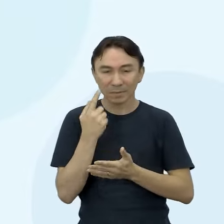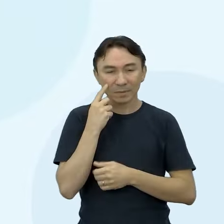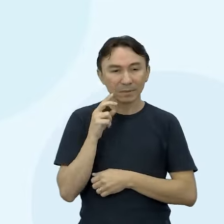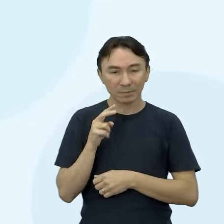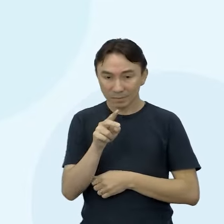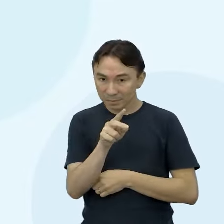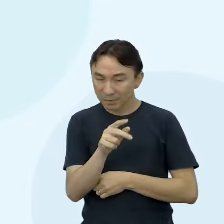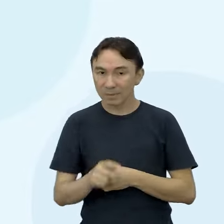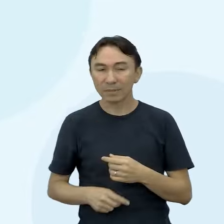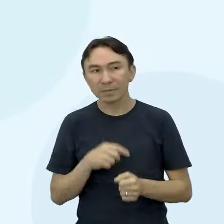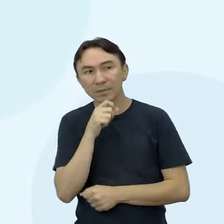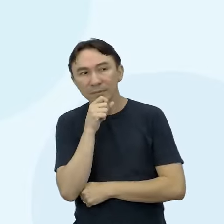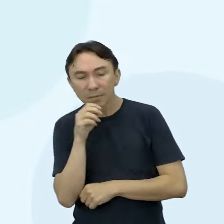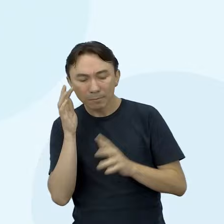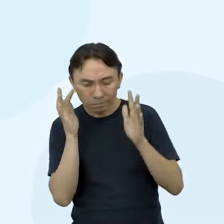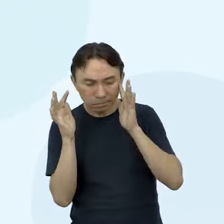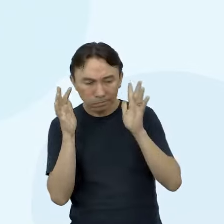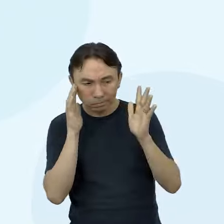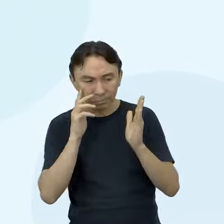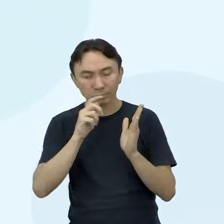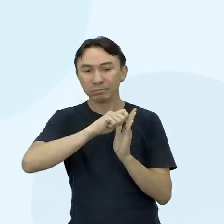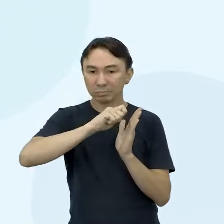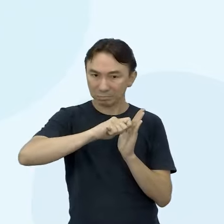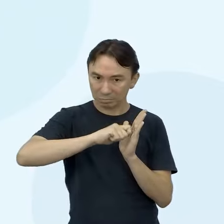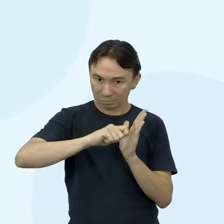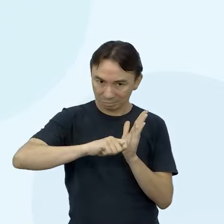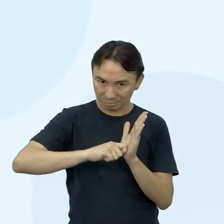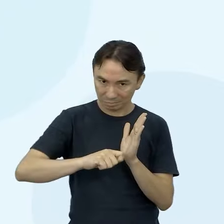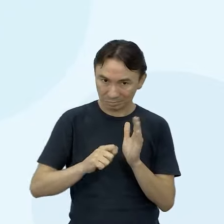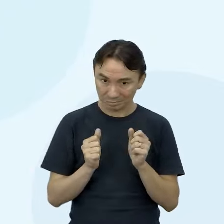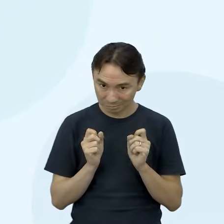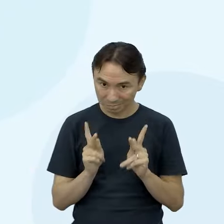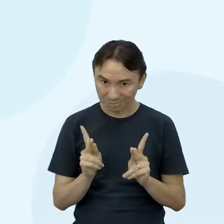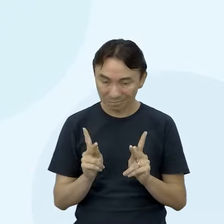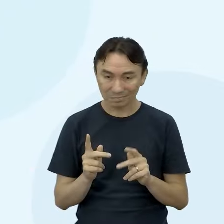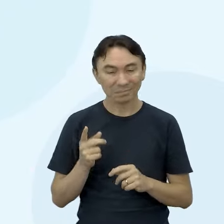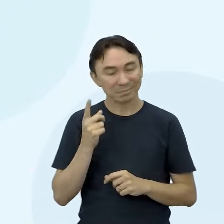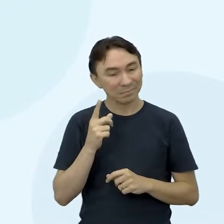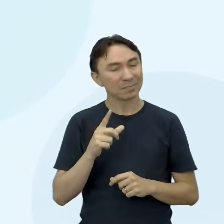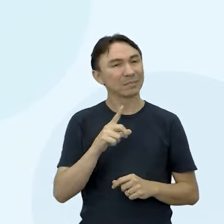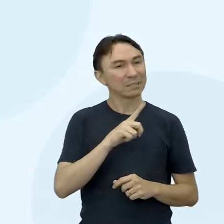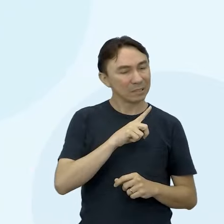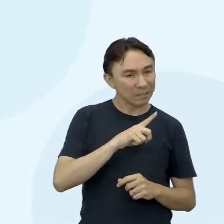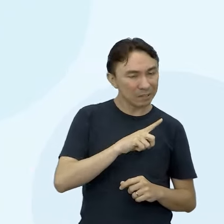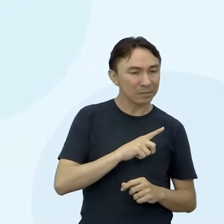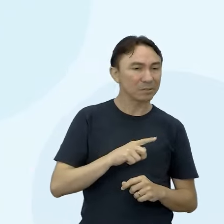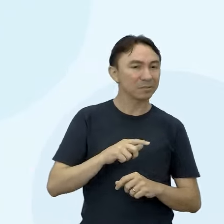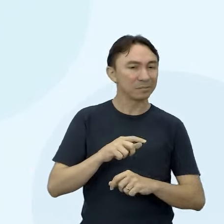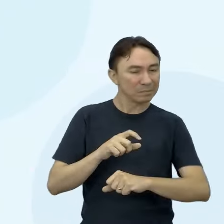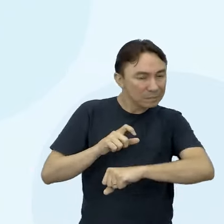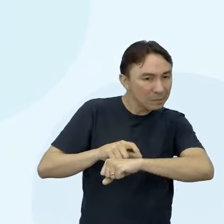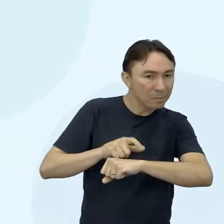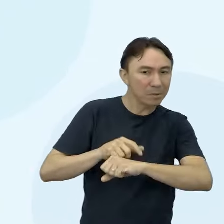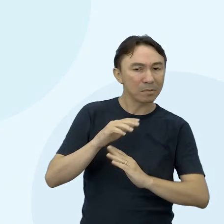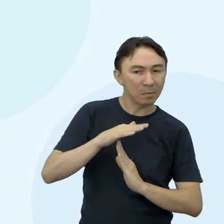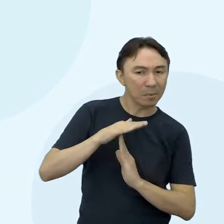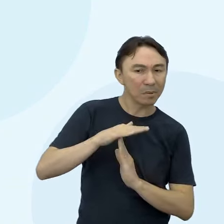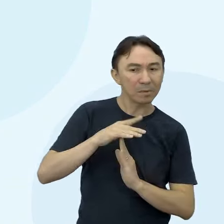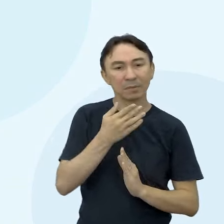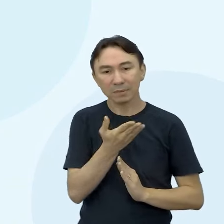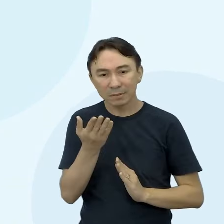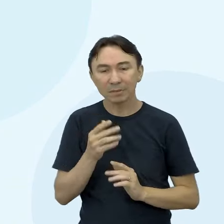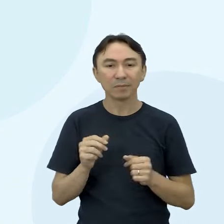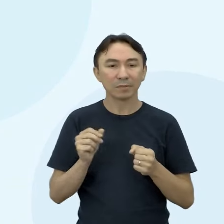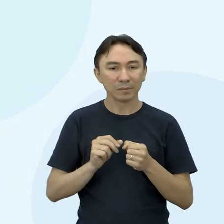anotarem as suas reflexões em seus diários de bordo. Nós vamos dar um tempo para que vocês possam fazer isso. Pode passar para a